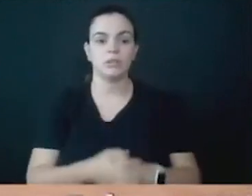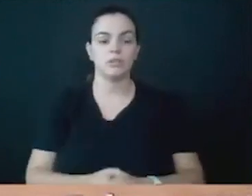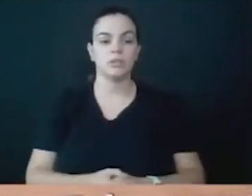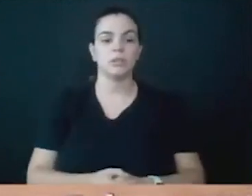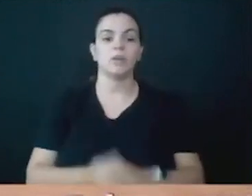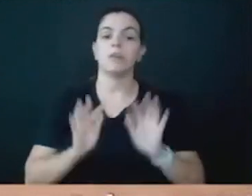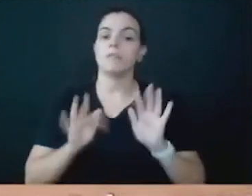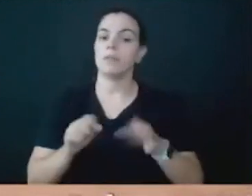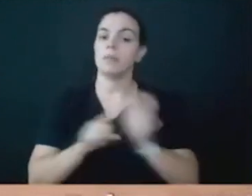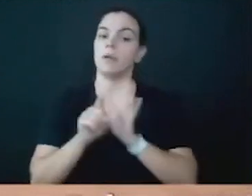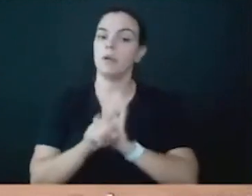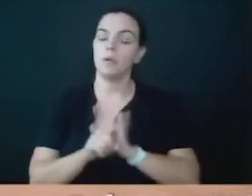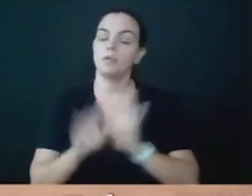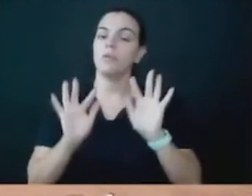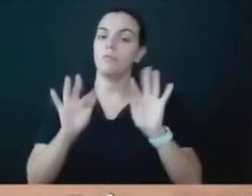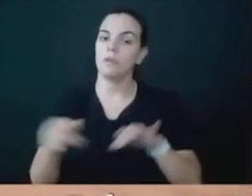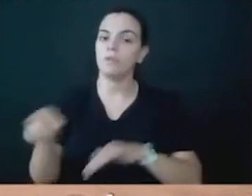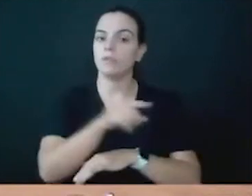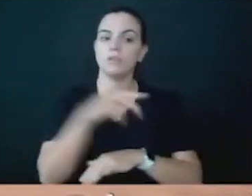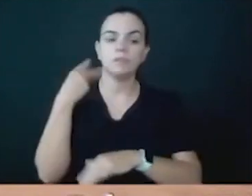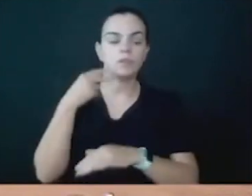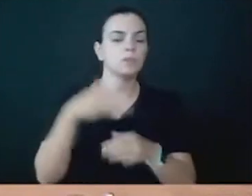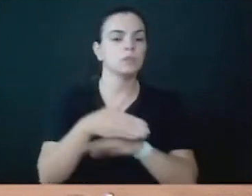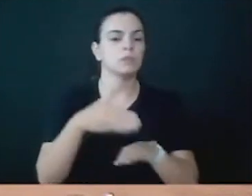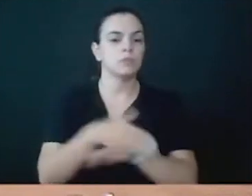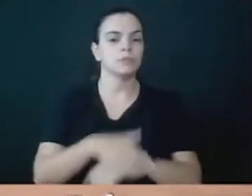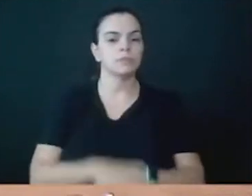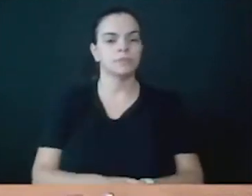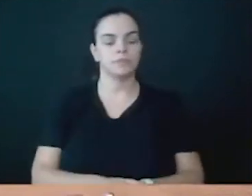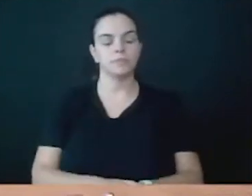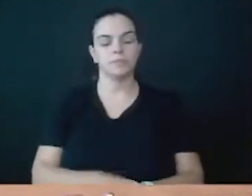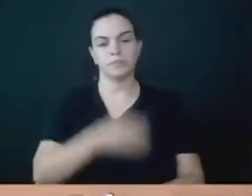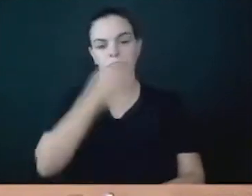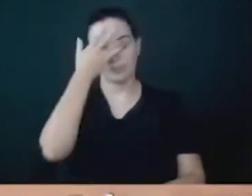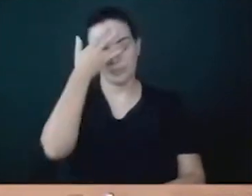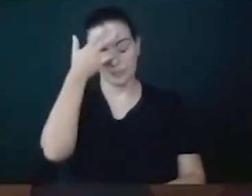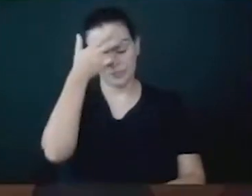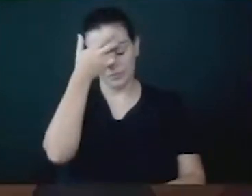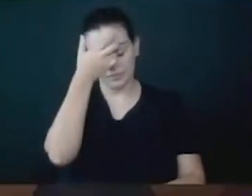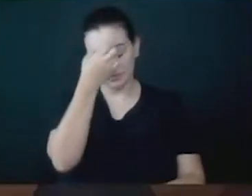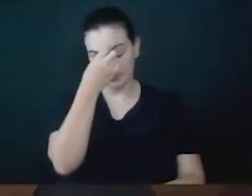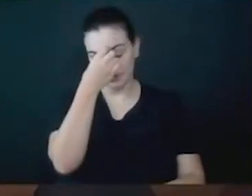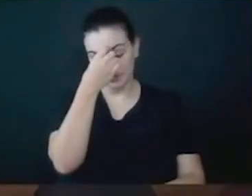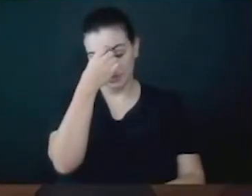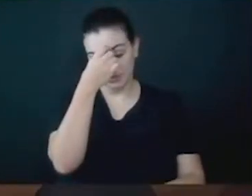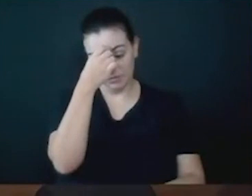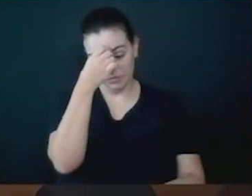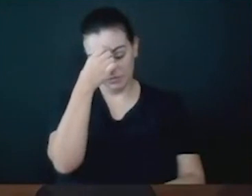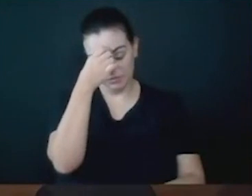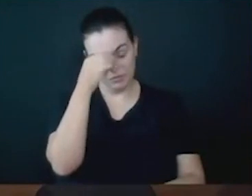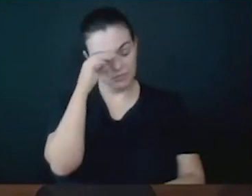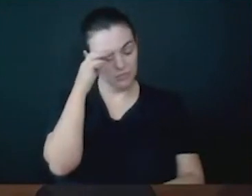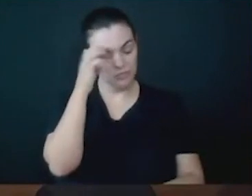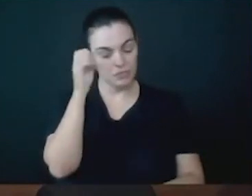plenário, deixando agora a devolutiva e as considerações finais. Tá. Vereador Erivelto, bom, com relação